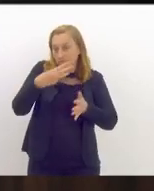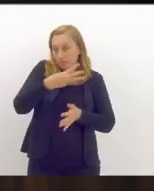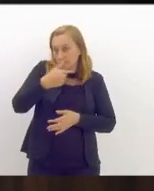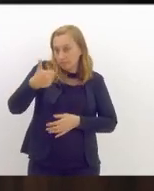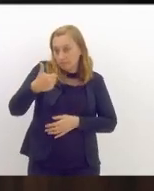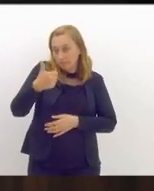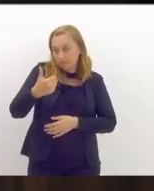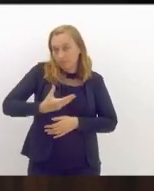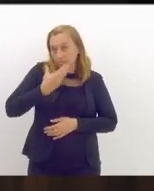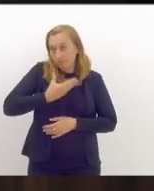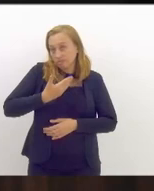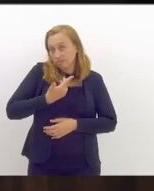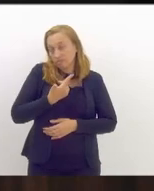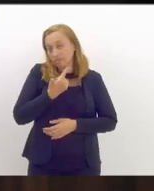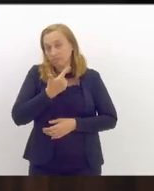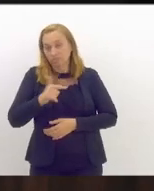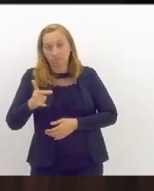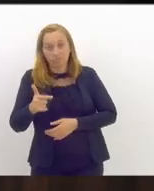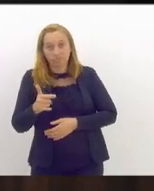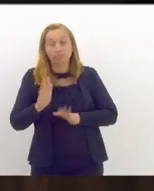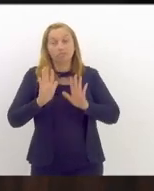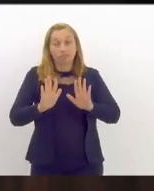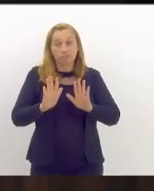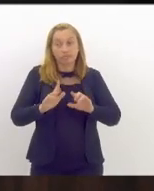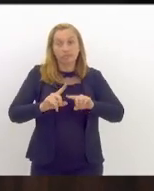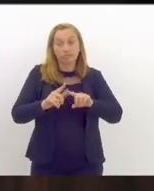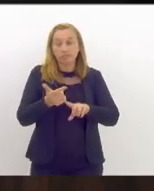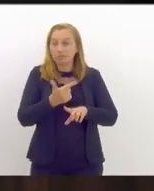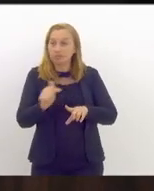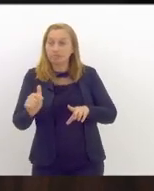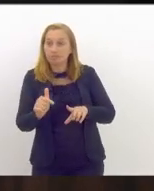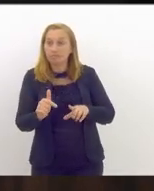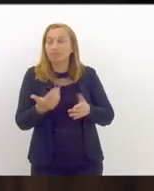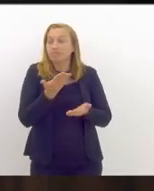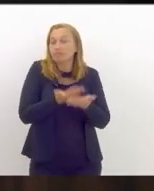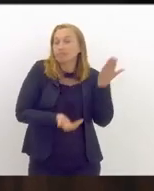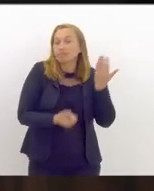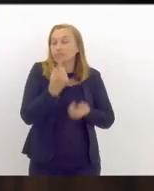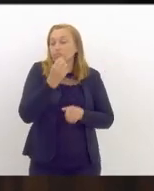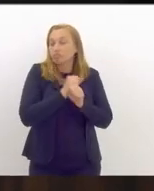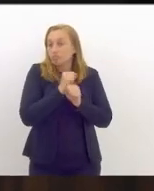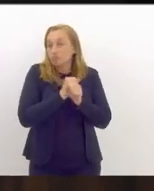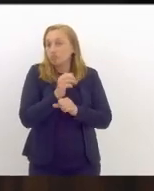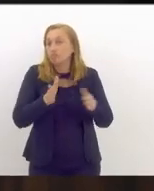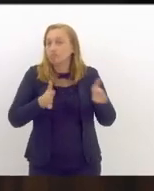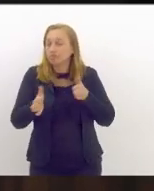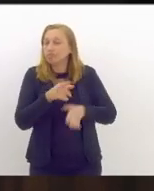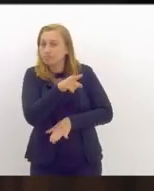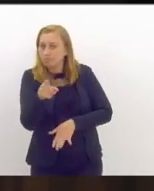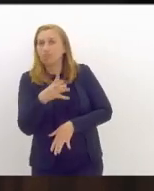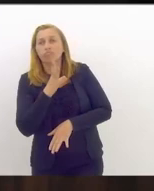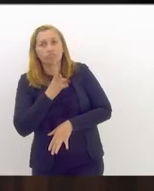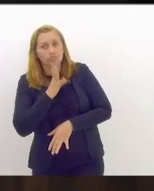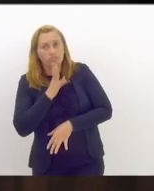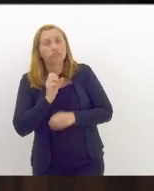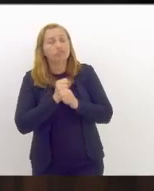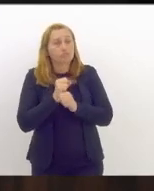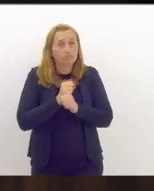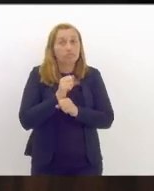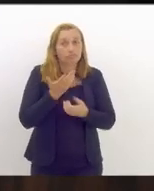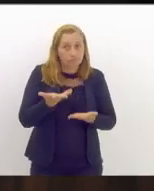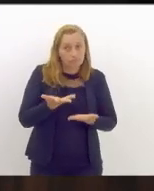e se a gente não enfrentá-lo até 31 de dezembro significa que a gente vai perder um ano porque é período vossa excelência conhece da anualidade